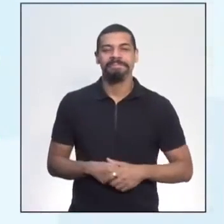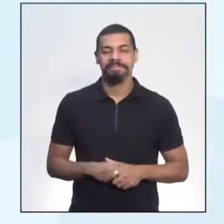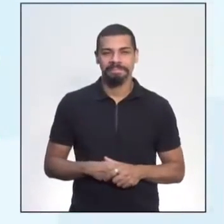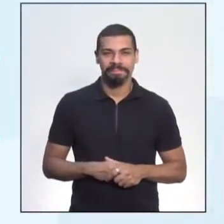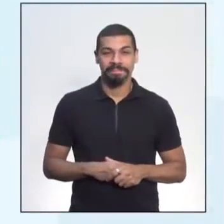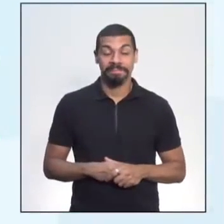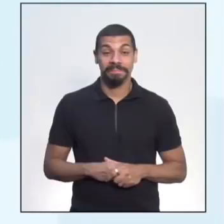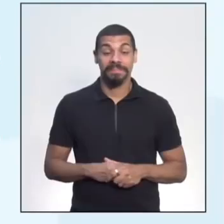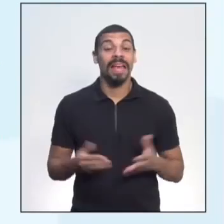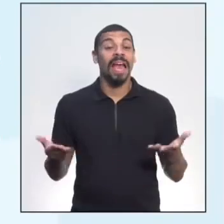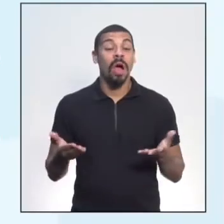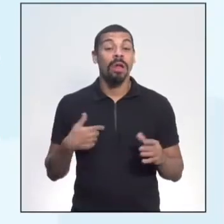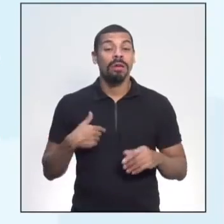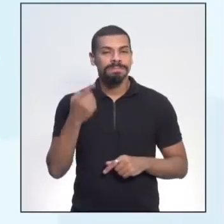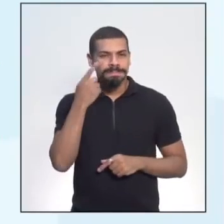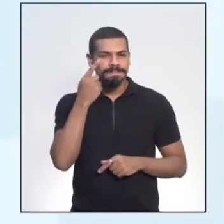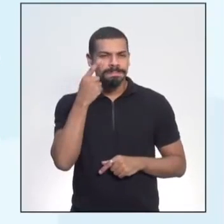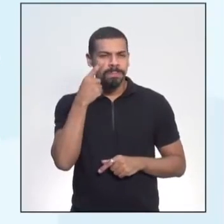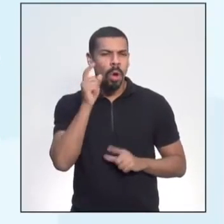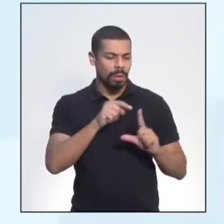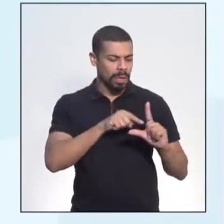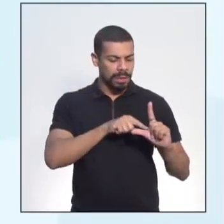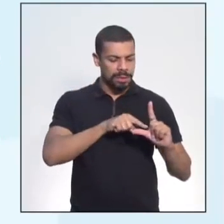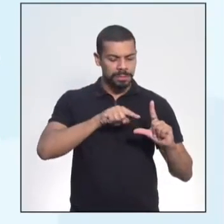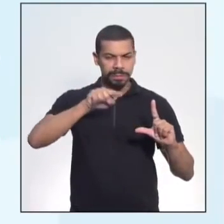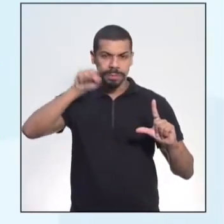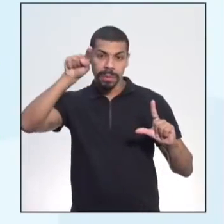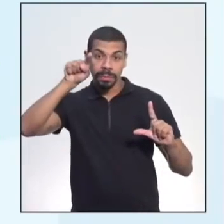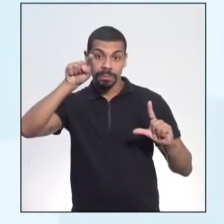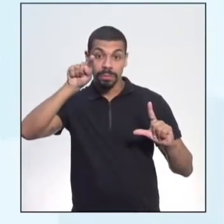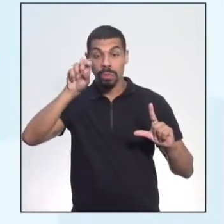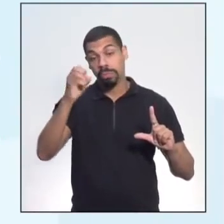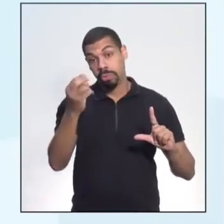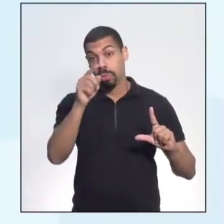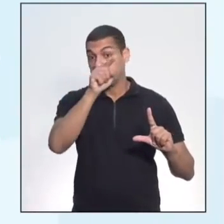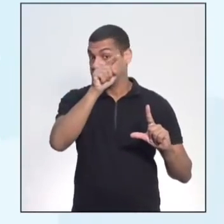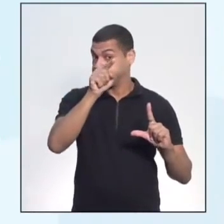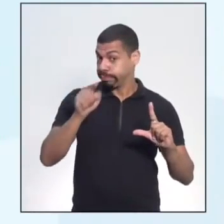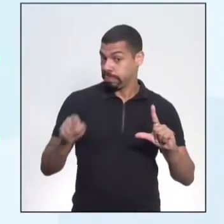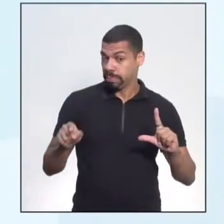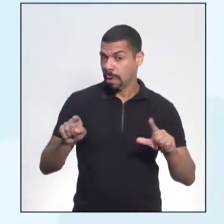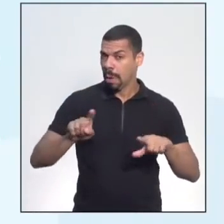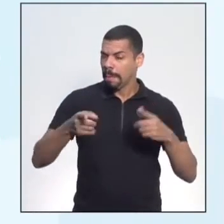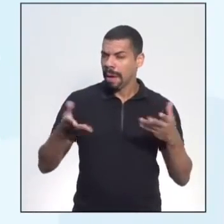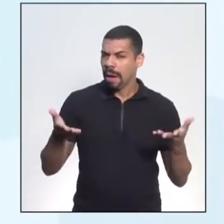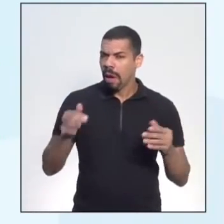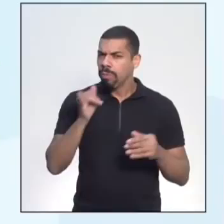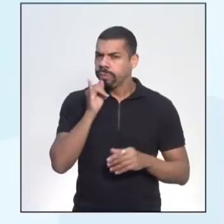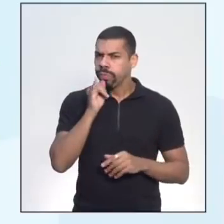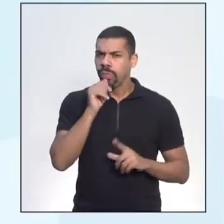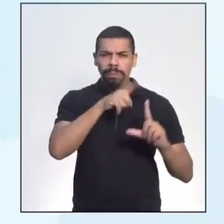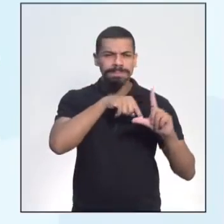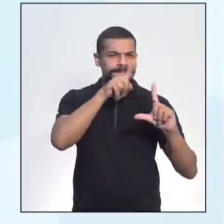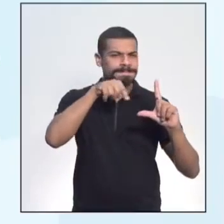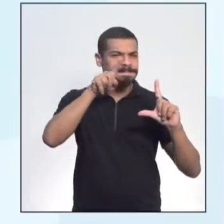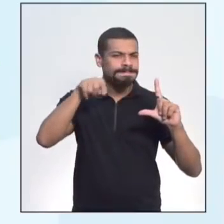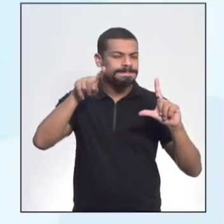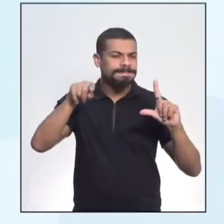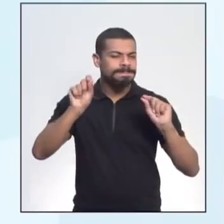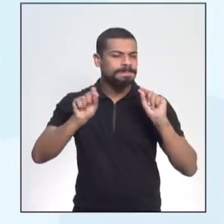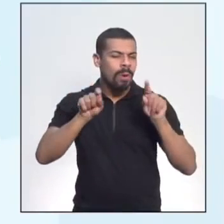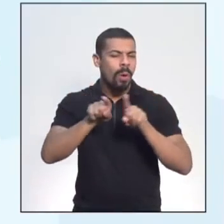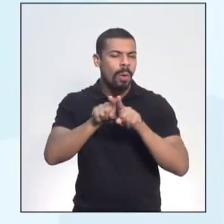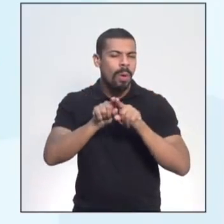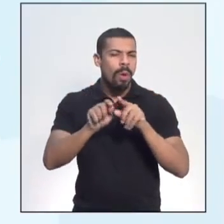Bom, agora a gente vai olhar o crescimento e o decrescimento, só que a gente não vai mais observar o gráfico. Agora a gente